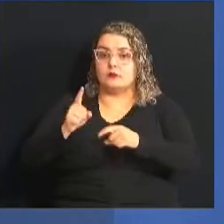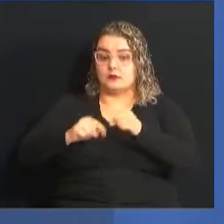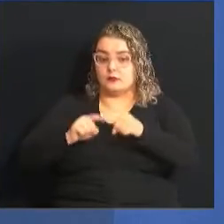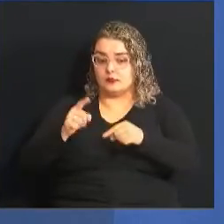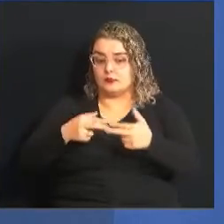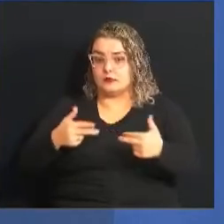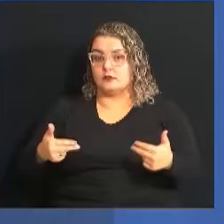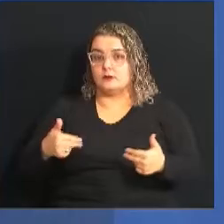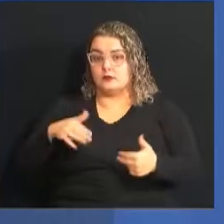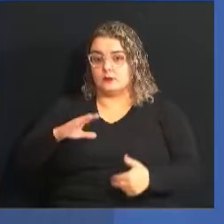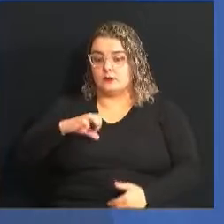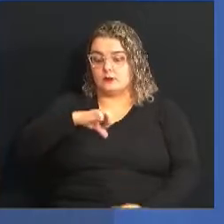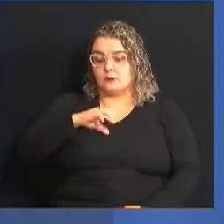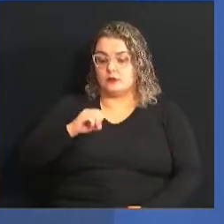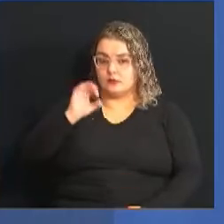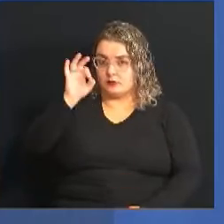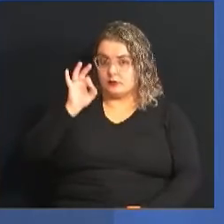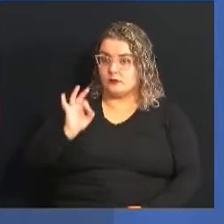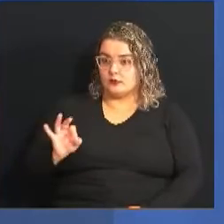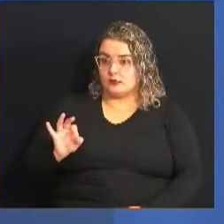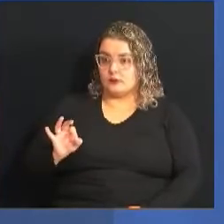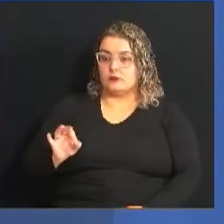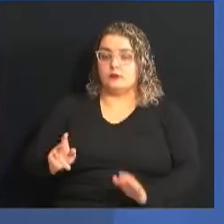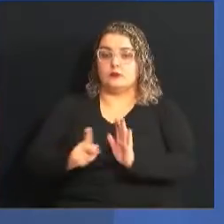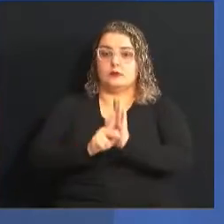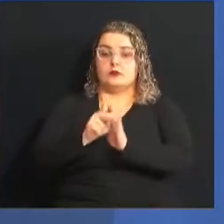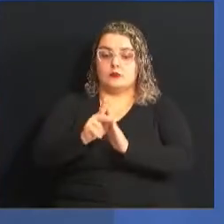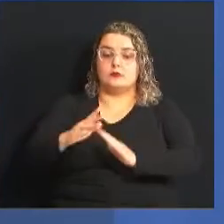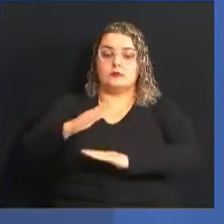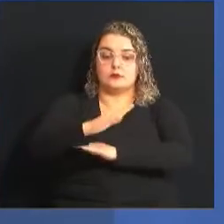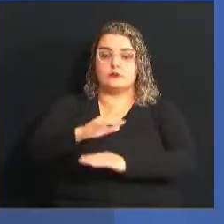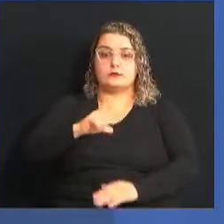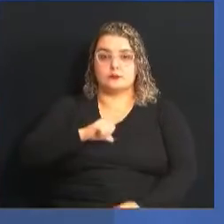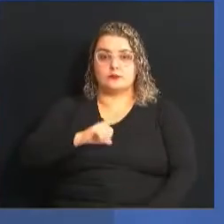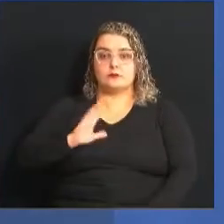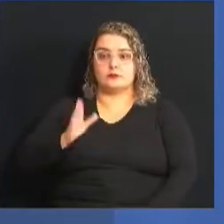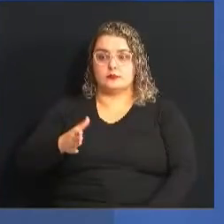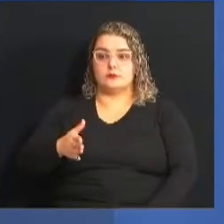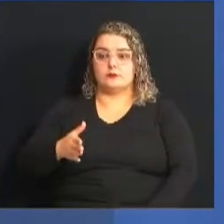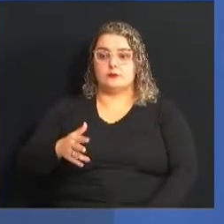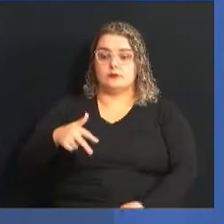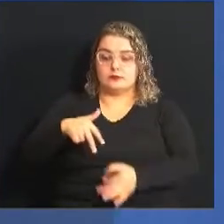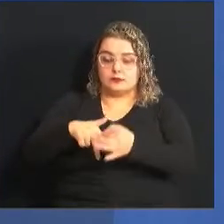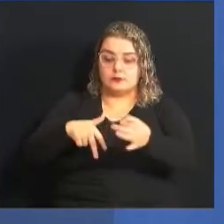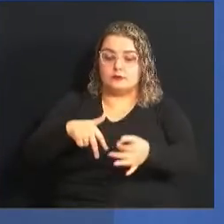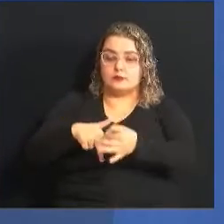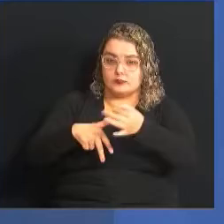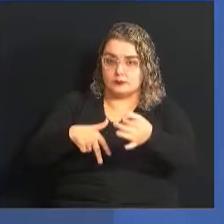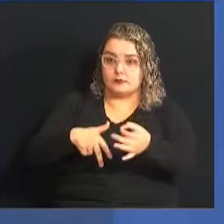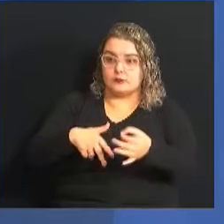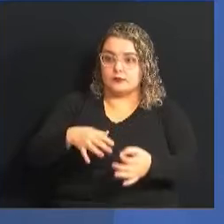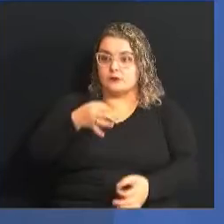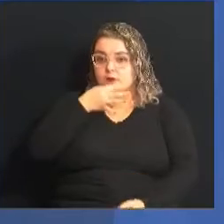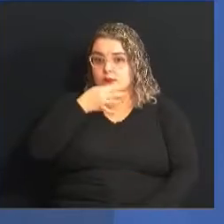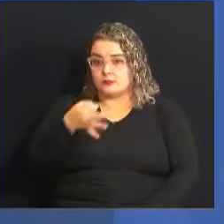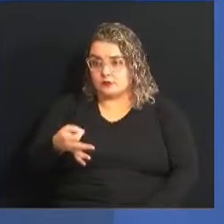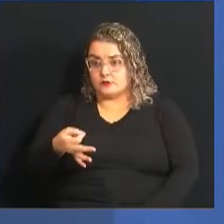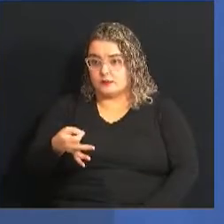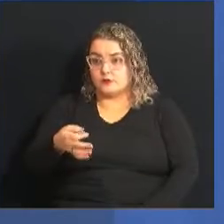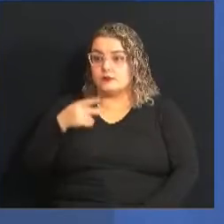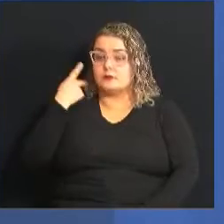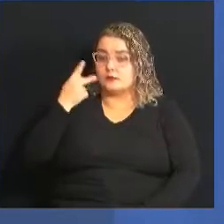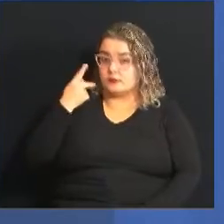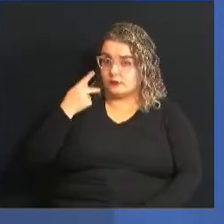mais de 90% dos projetos da Câmara. A gente tem já pareceres que foram sugeridos por